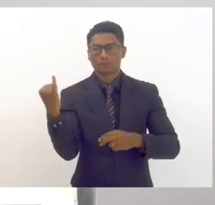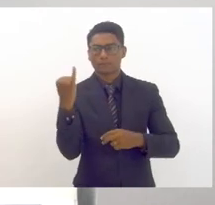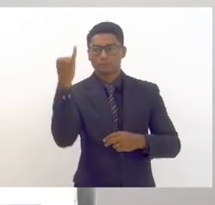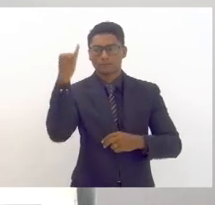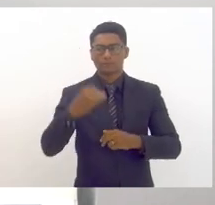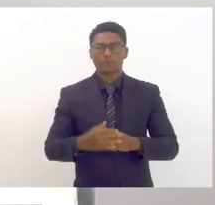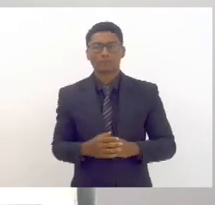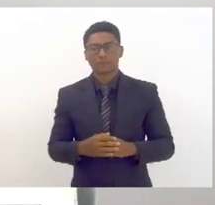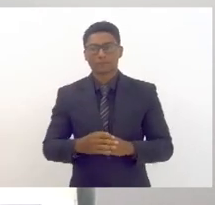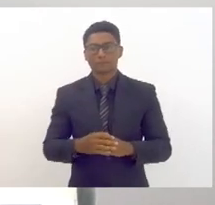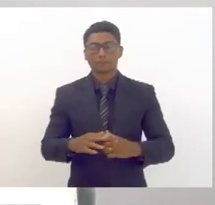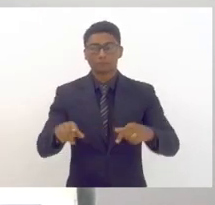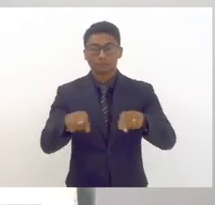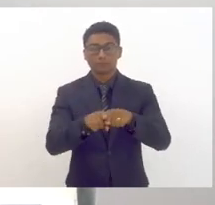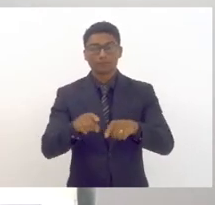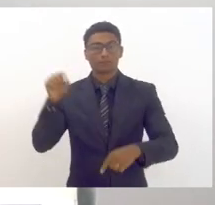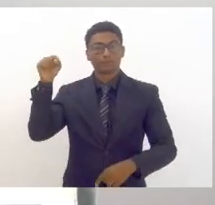também